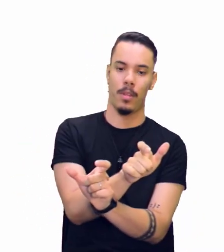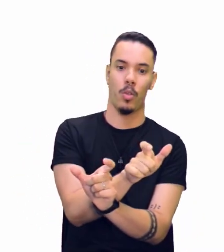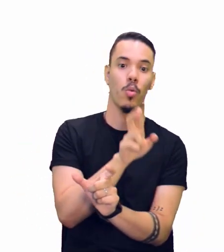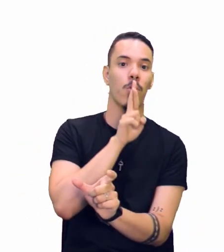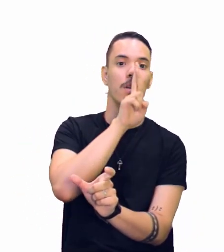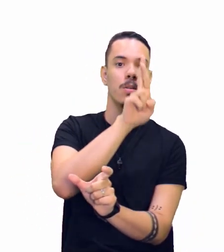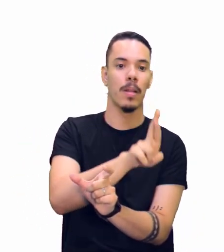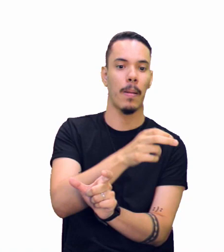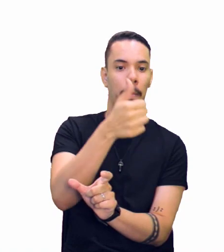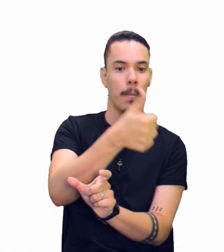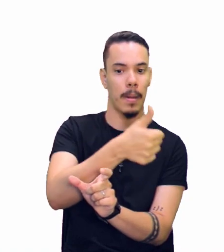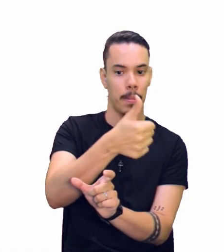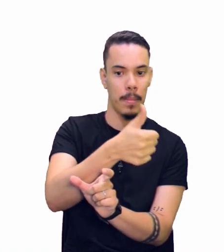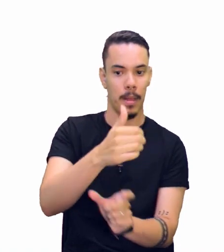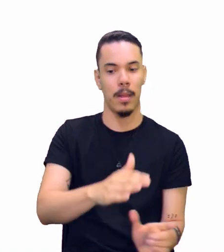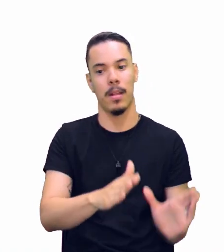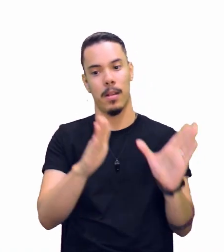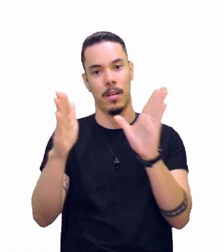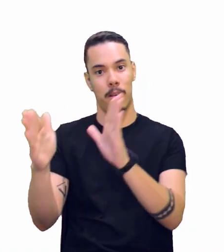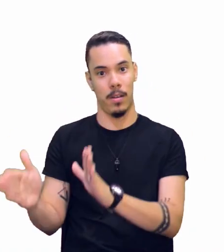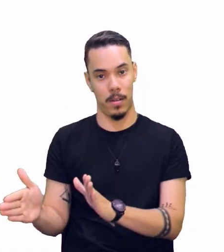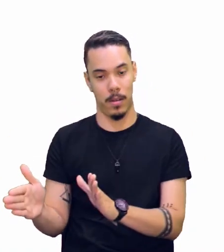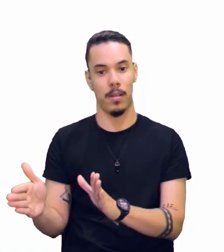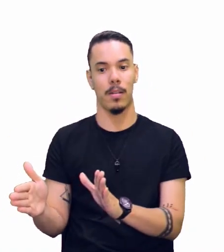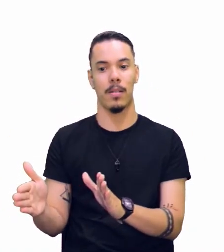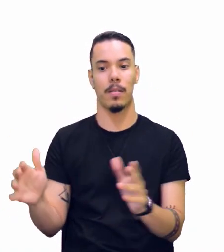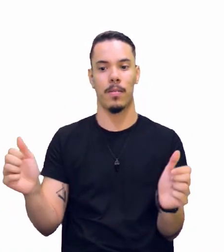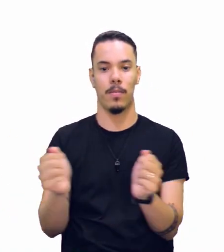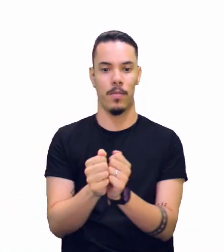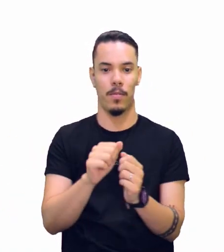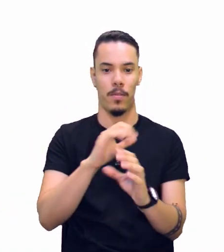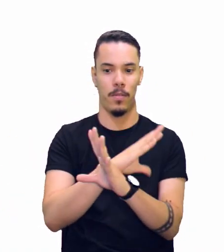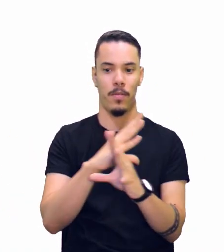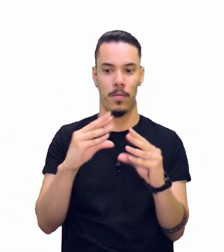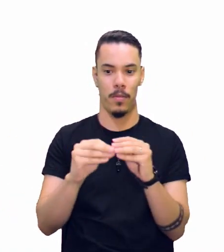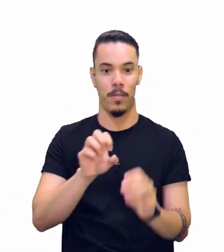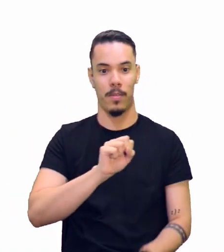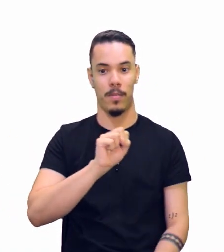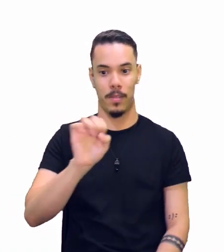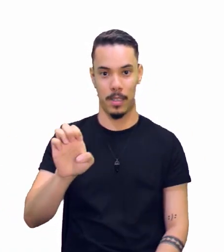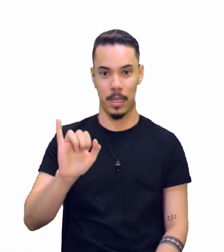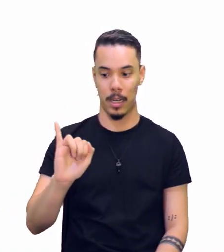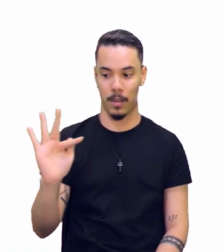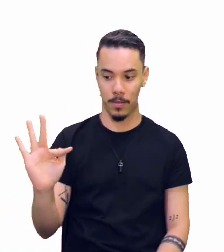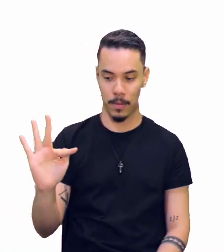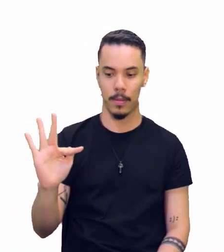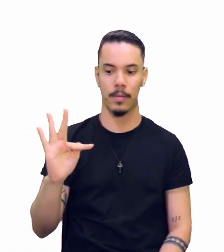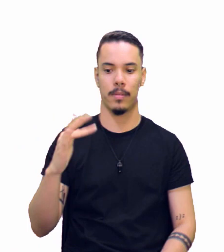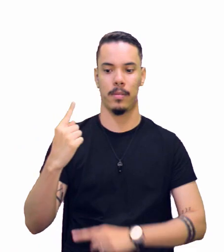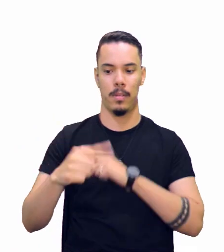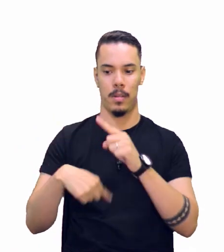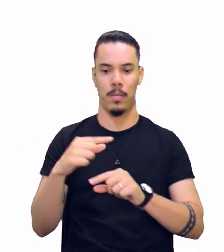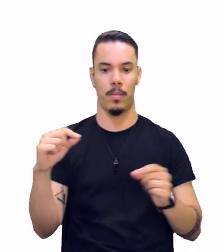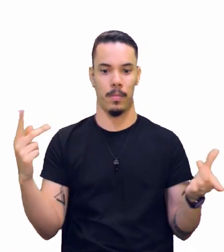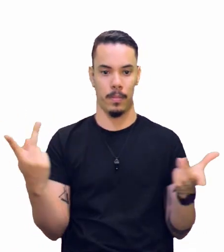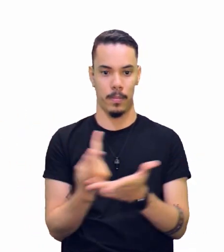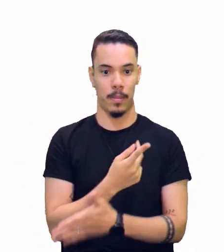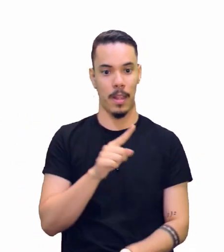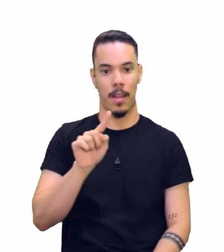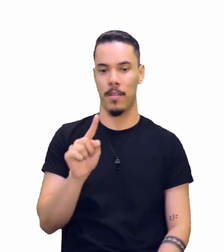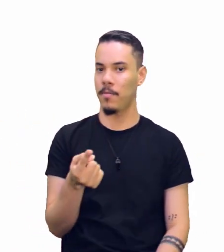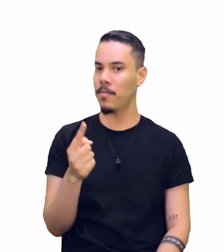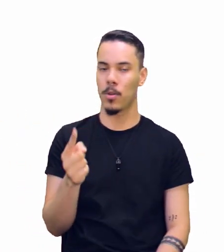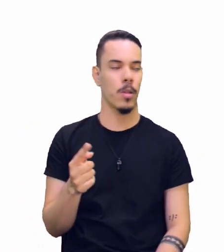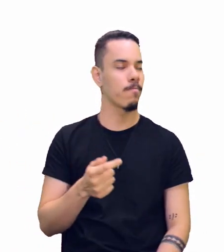e a condição que é formada pela minha conjunção se, que é o if, logo depois, a vírgula ela